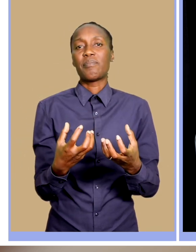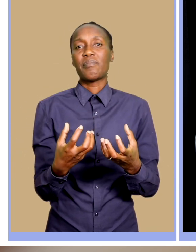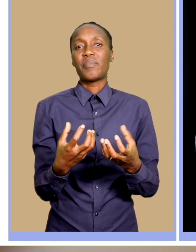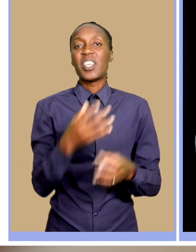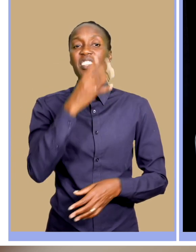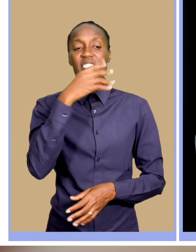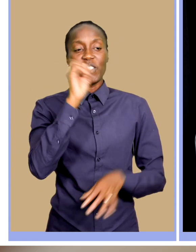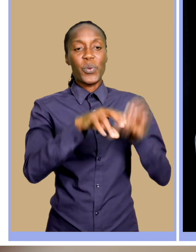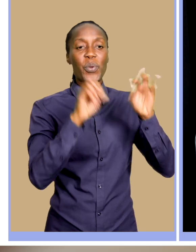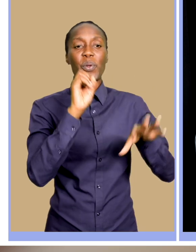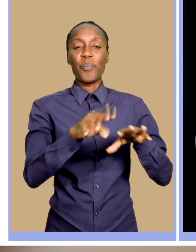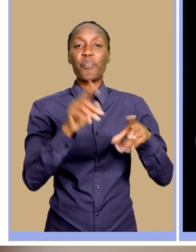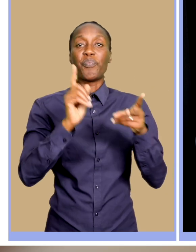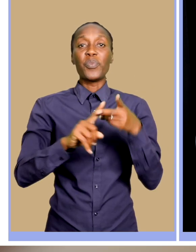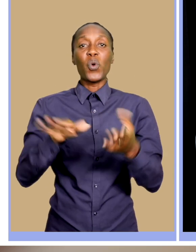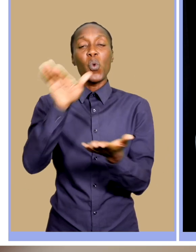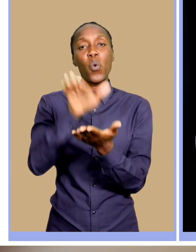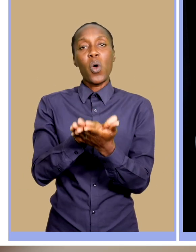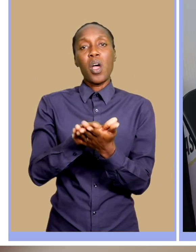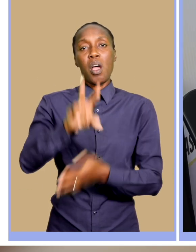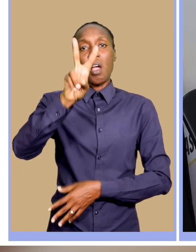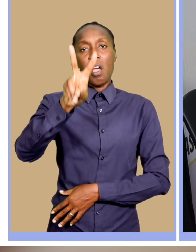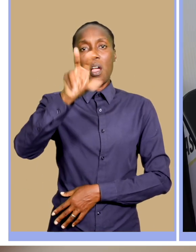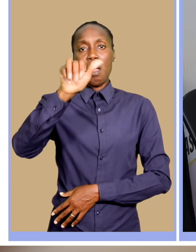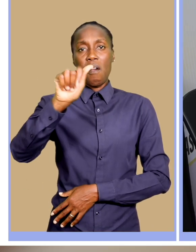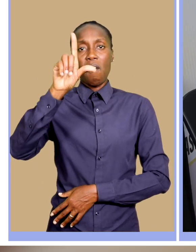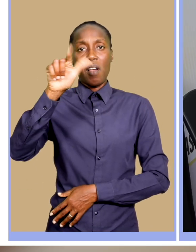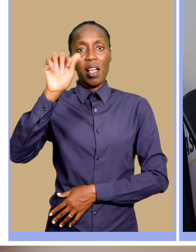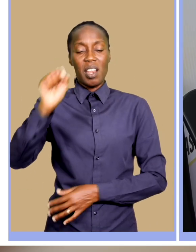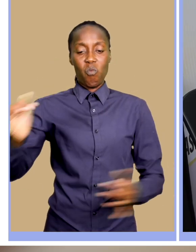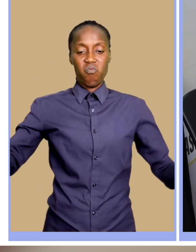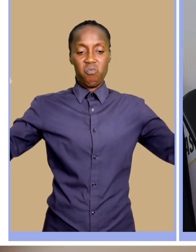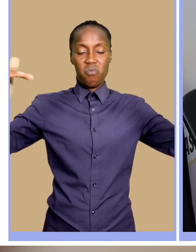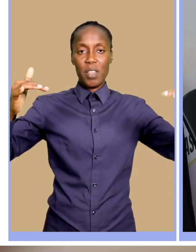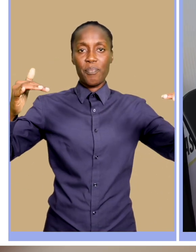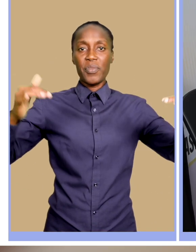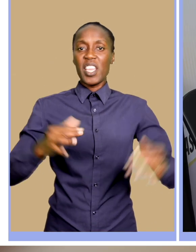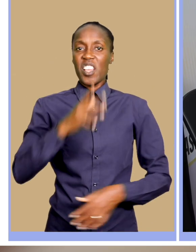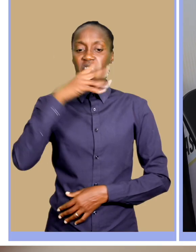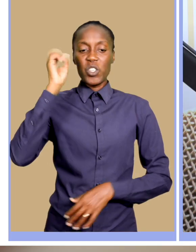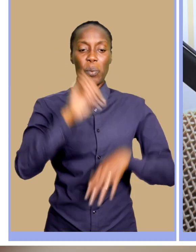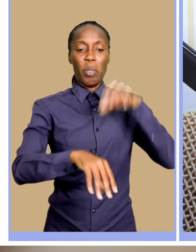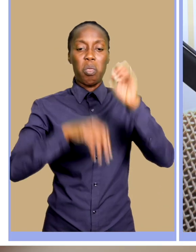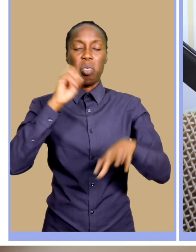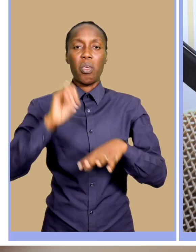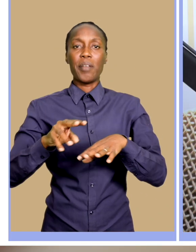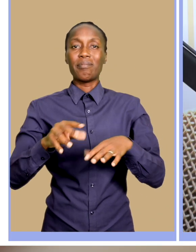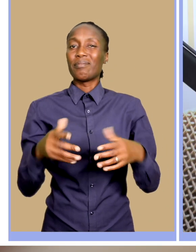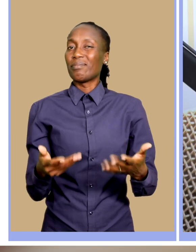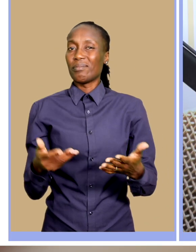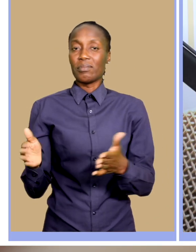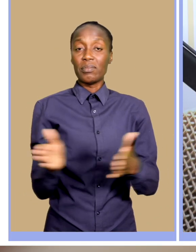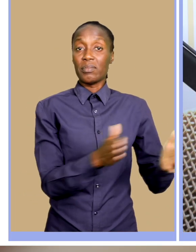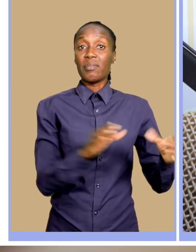entupidas porque o lixo é deitado lá nas valas, por em diante. Pois é, por isso é que a saúde não é só